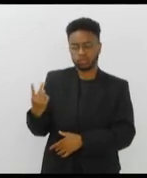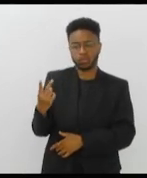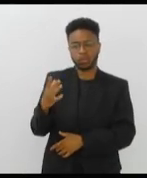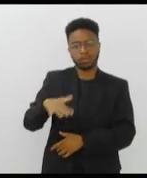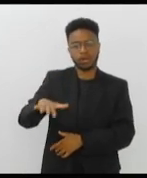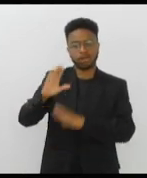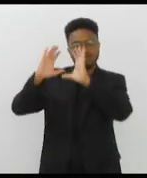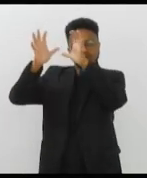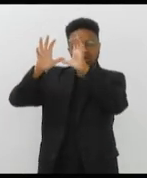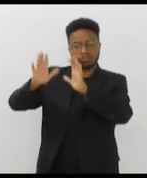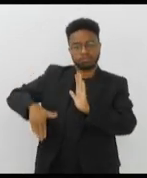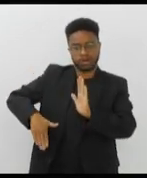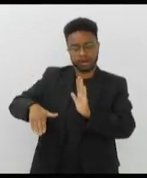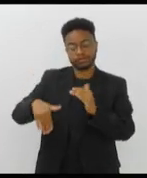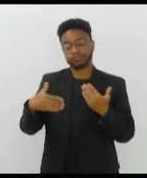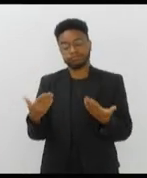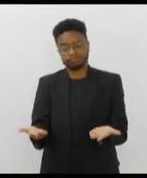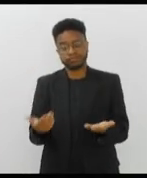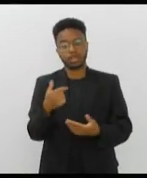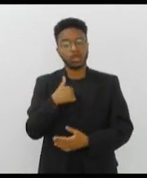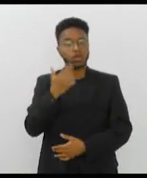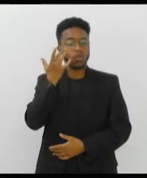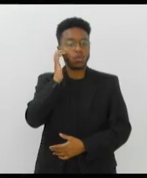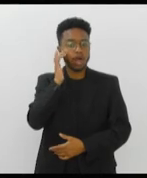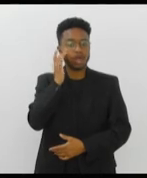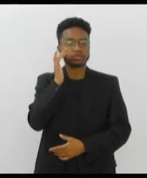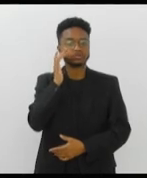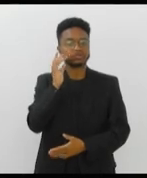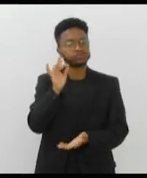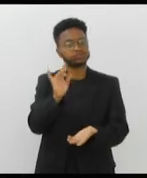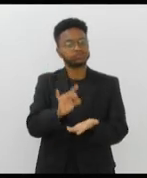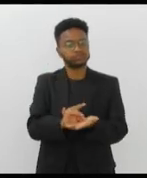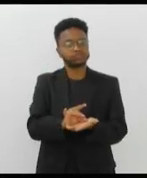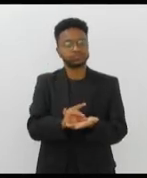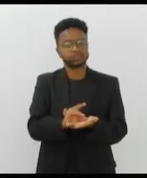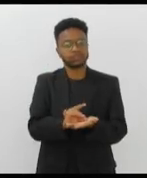Né? Então, eu acho que esse foi o lado